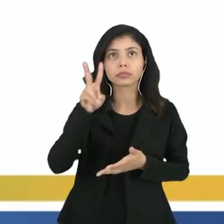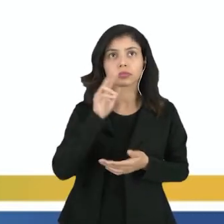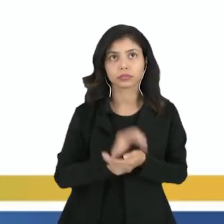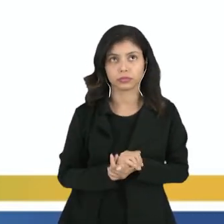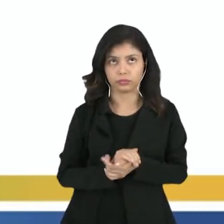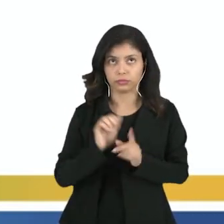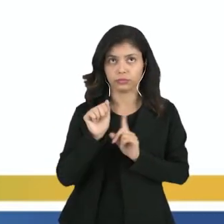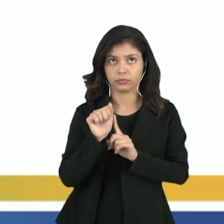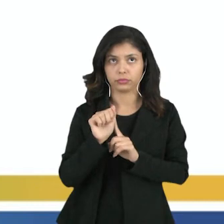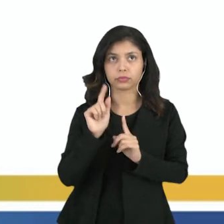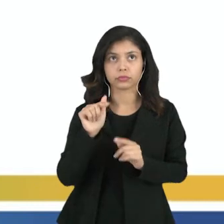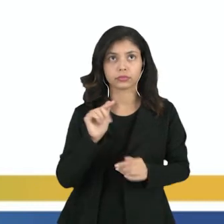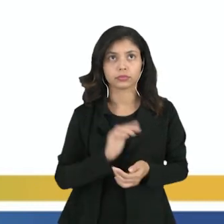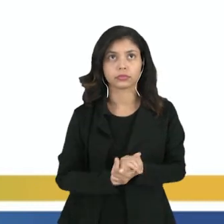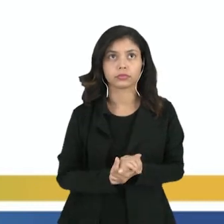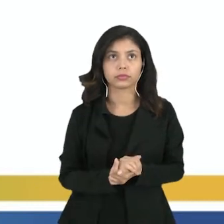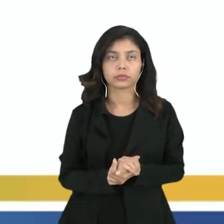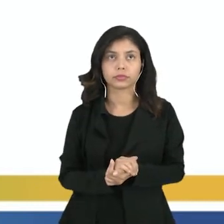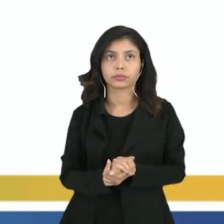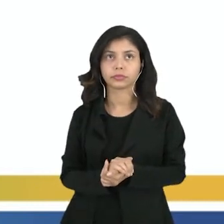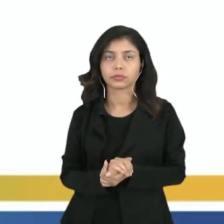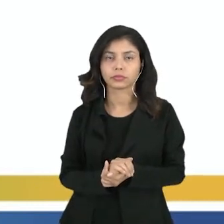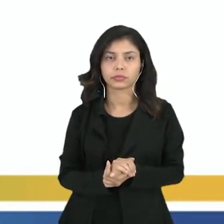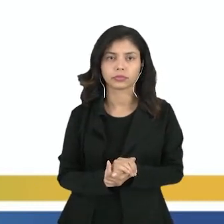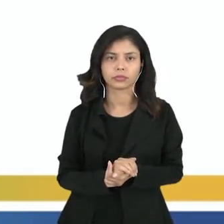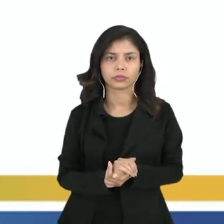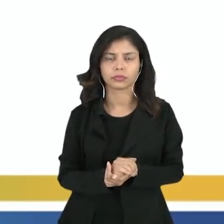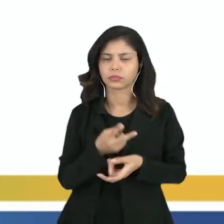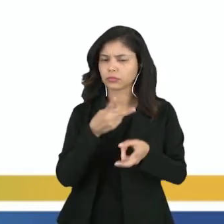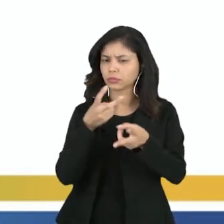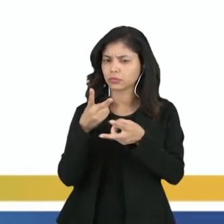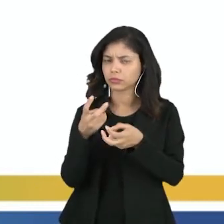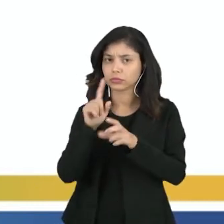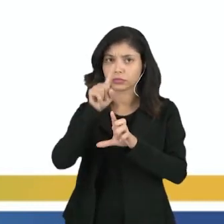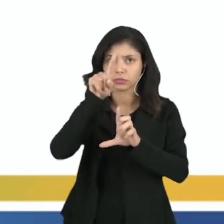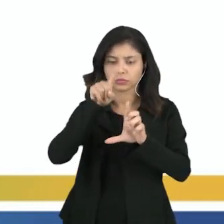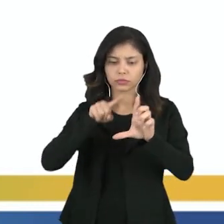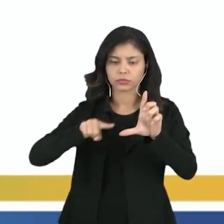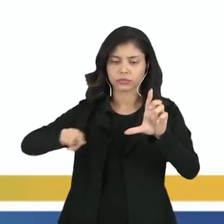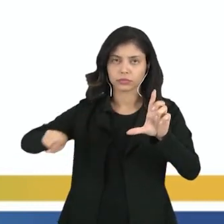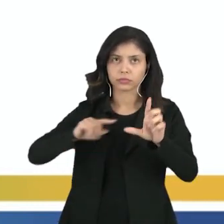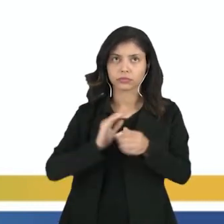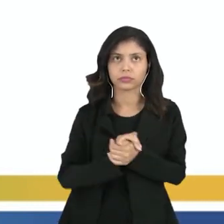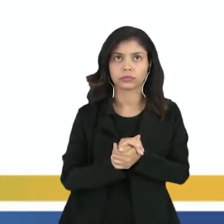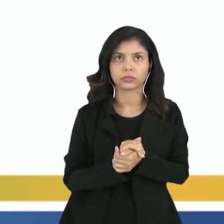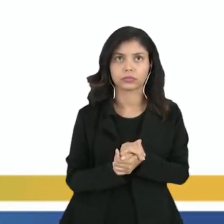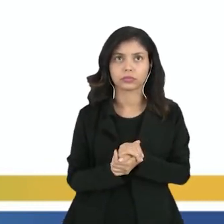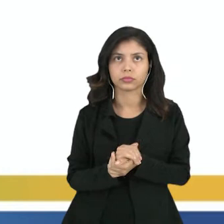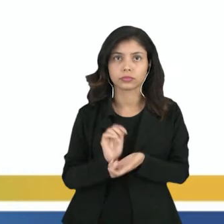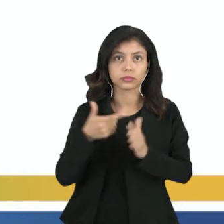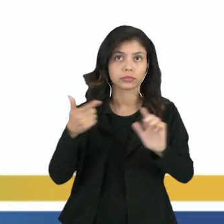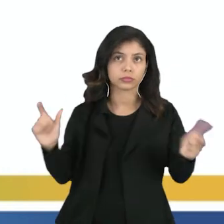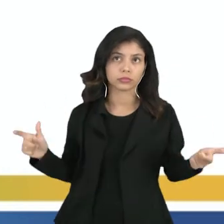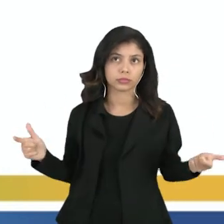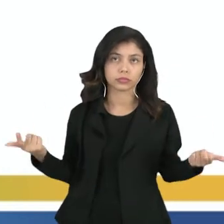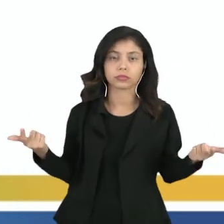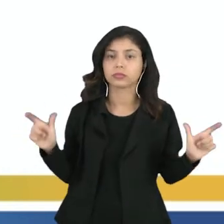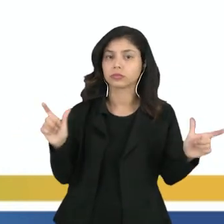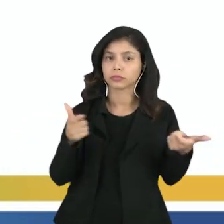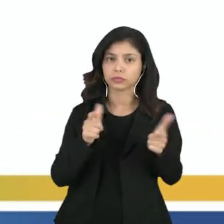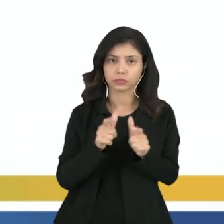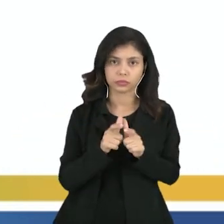é... O aspecto desse gráfico, note, ele é de uma função crescente ou